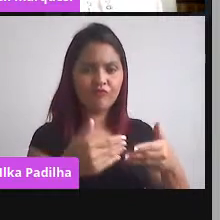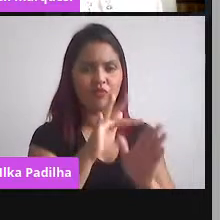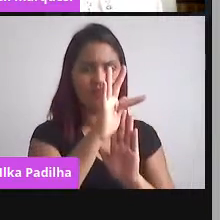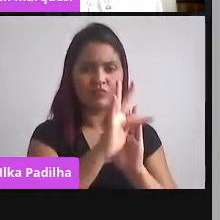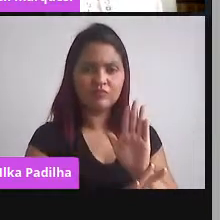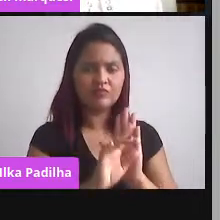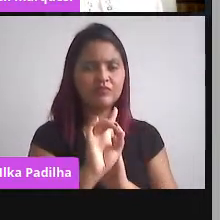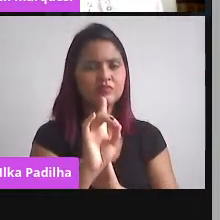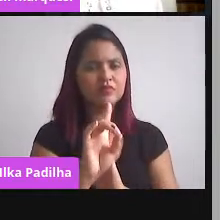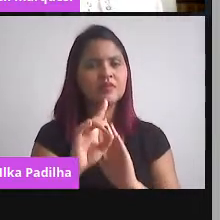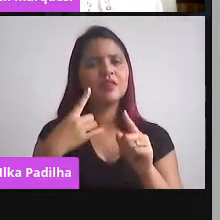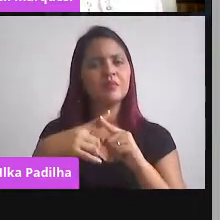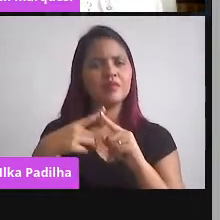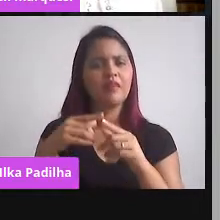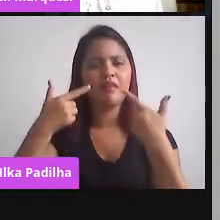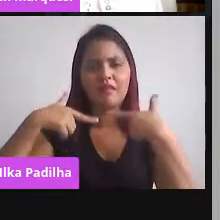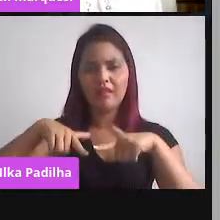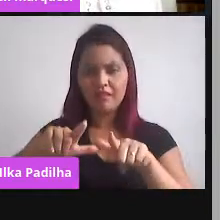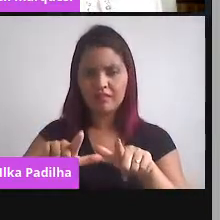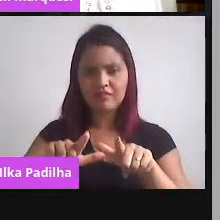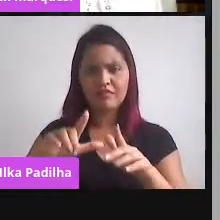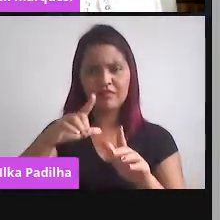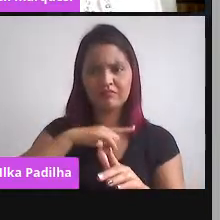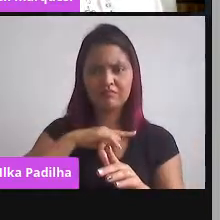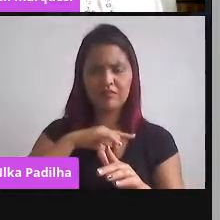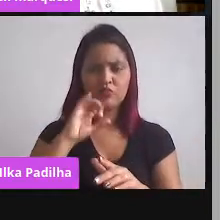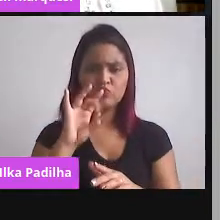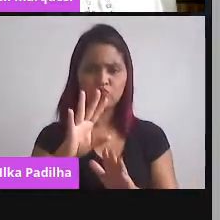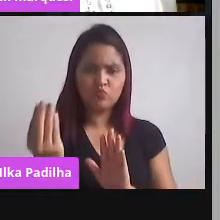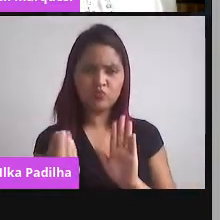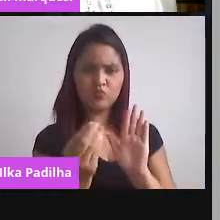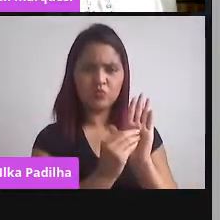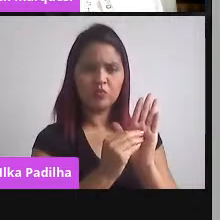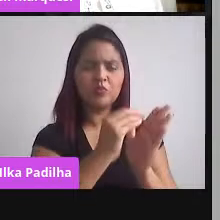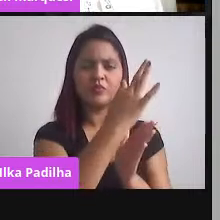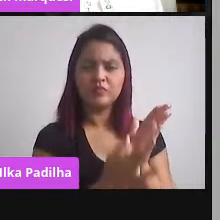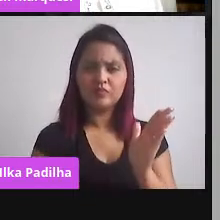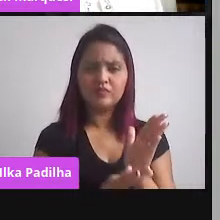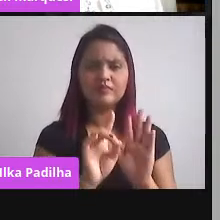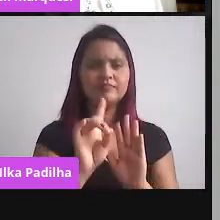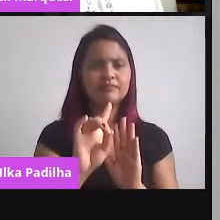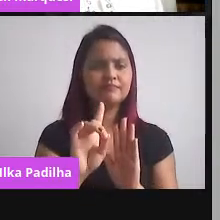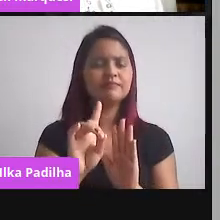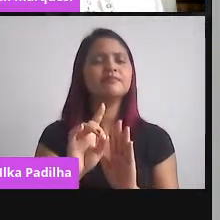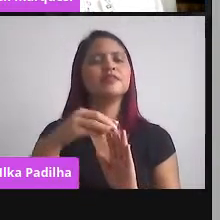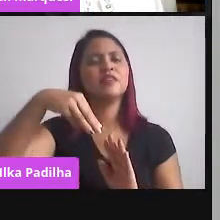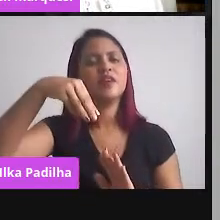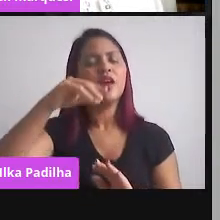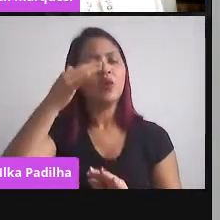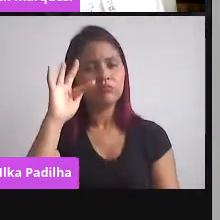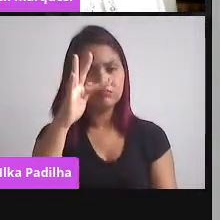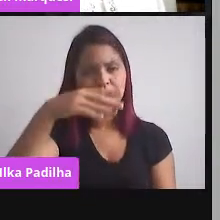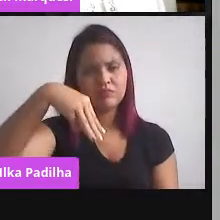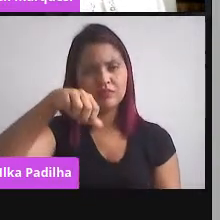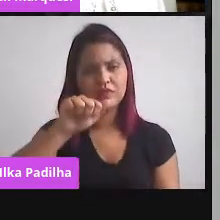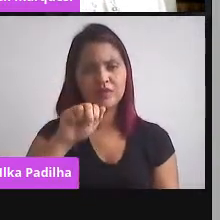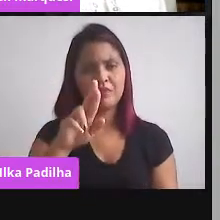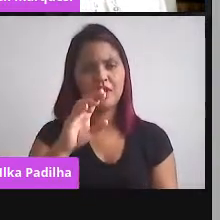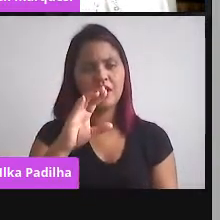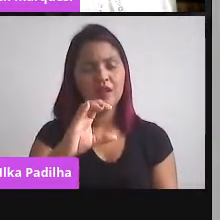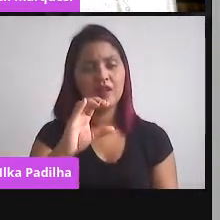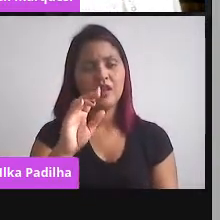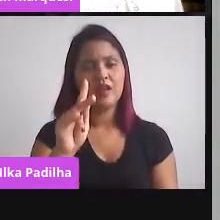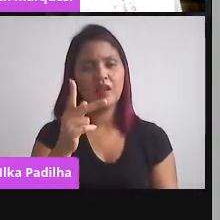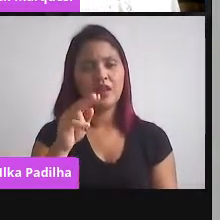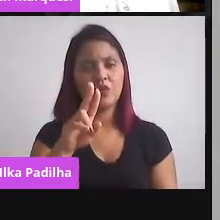língua existe apenas em textos. Essa já era uma afirmação do nosso querido Markuski, né, que também nos pontuou